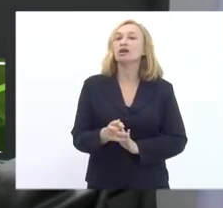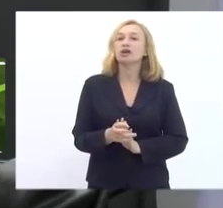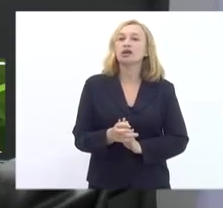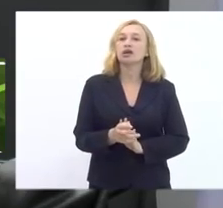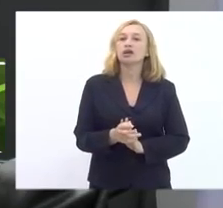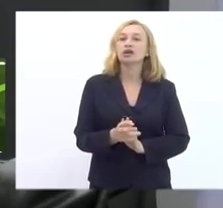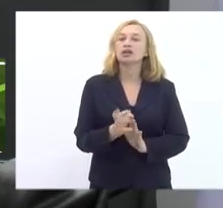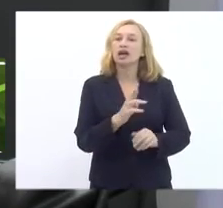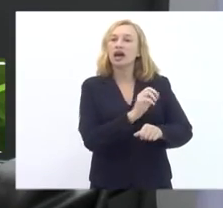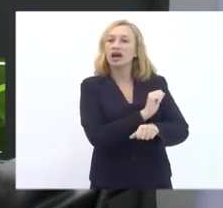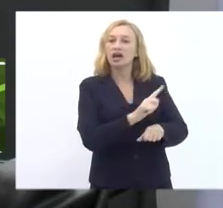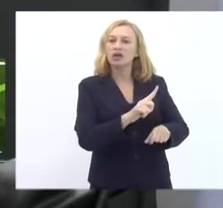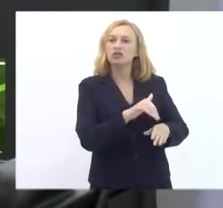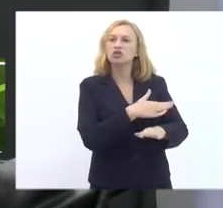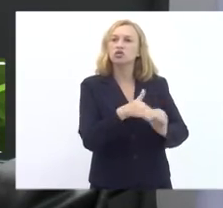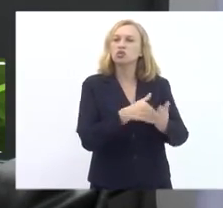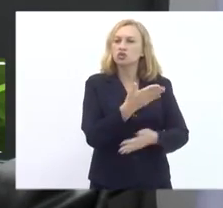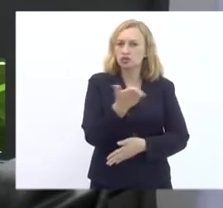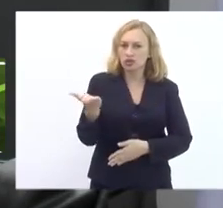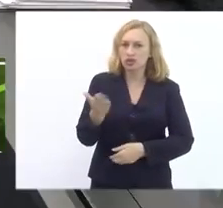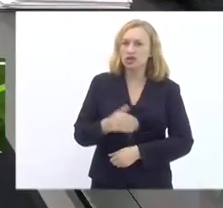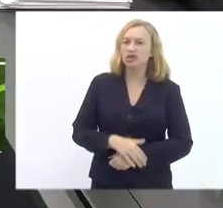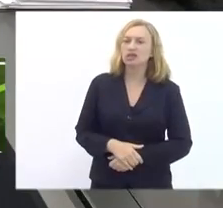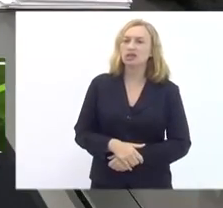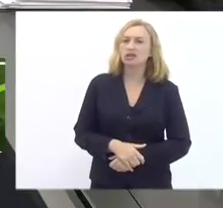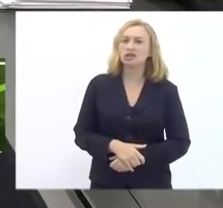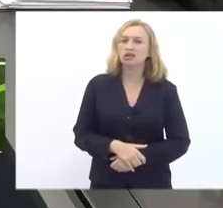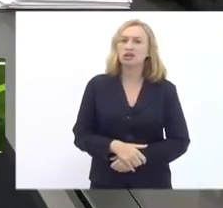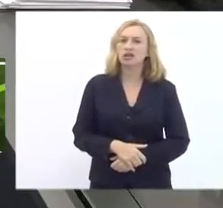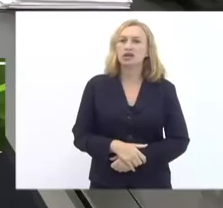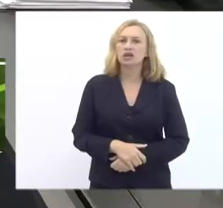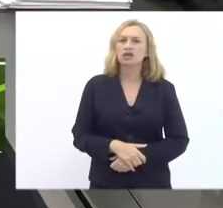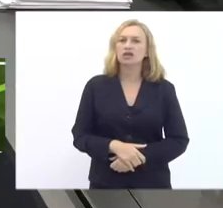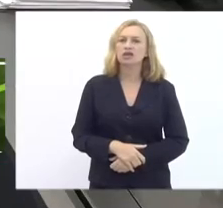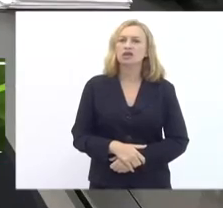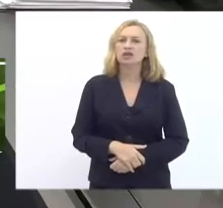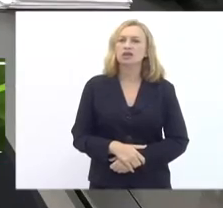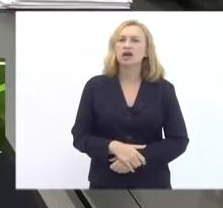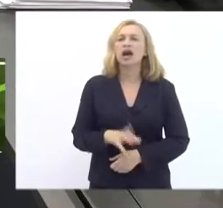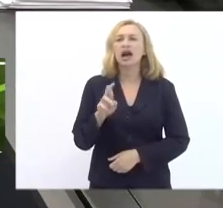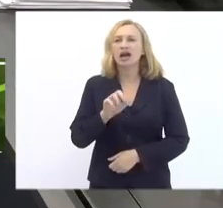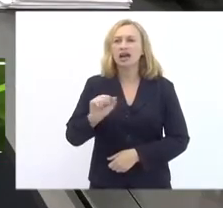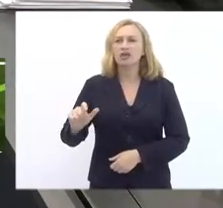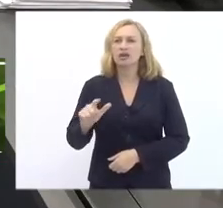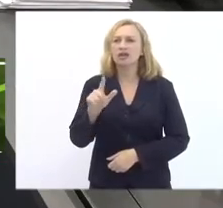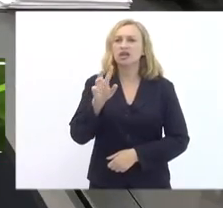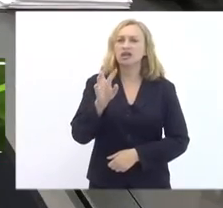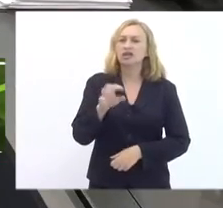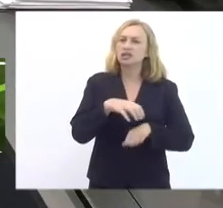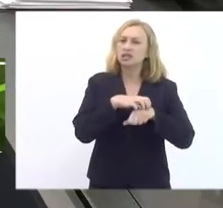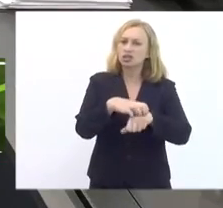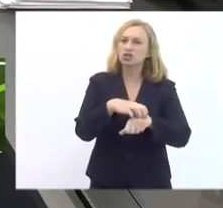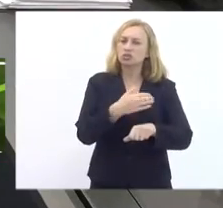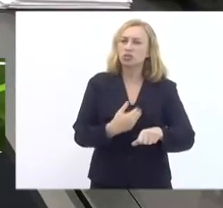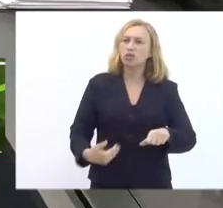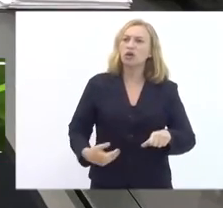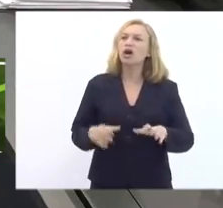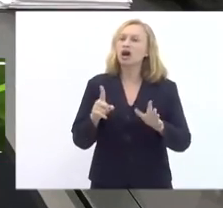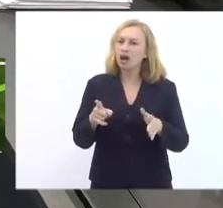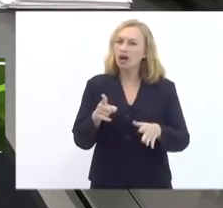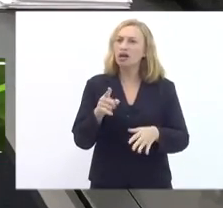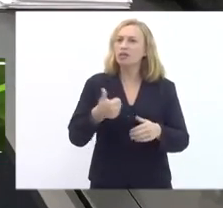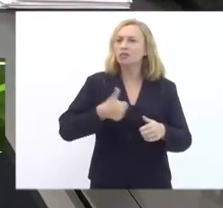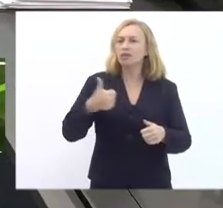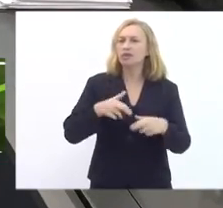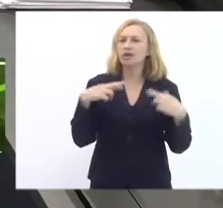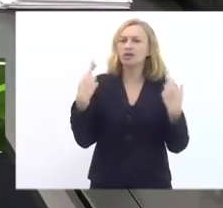e mais algum outro. A Raquel é do transporte, não é? É do transporte, é que eu sempre esqueço. Né? Ela ficou na conta lá. Na primeira reunião, ela ficou sentada